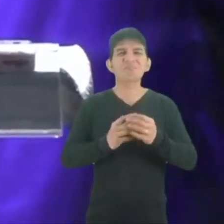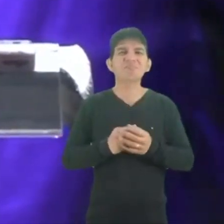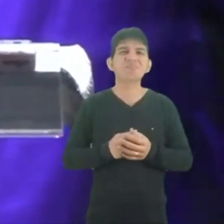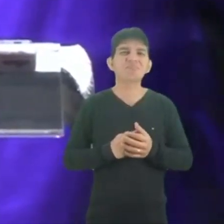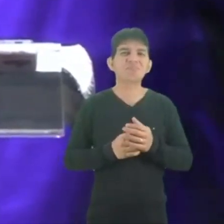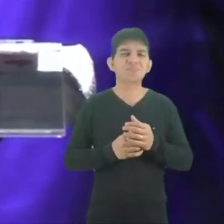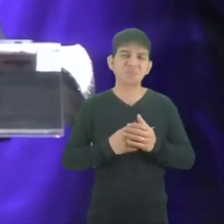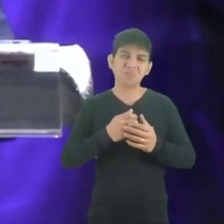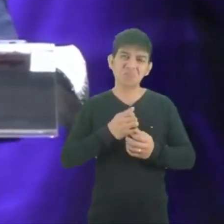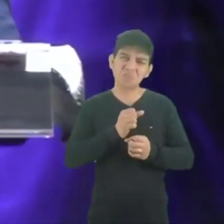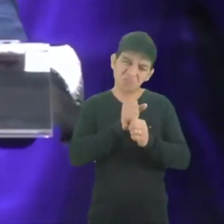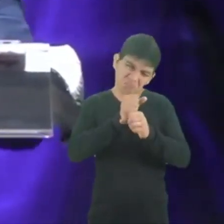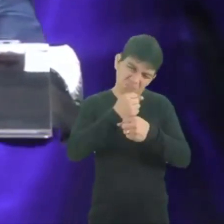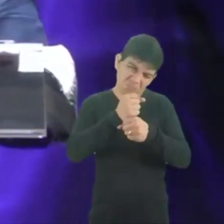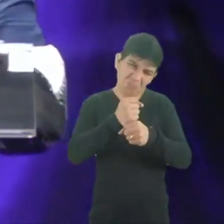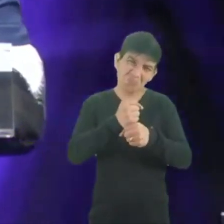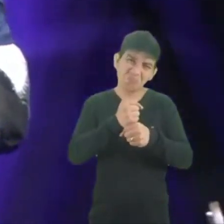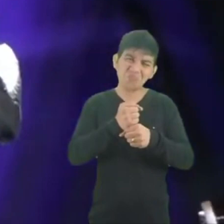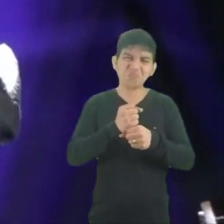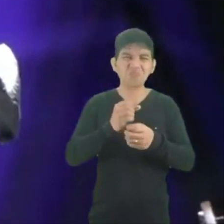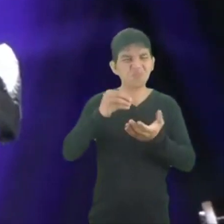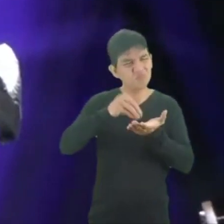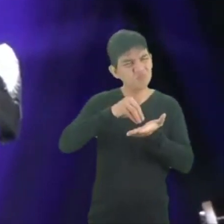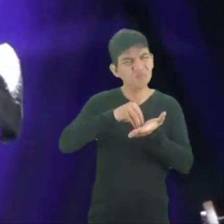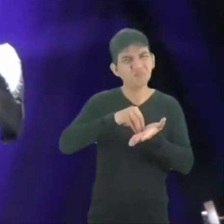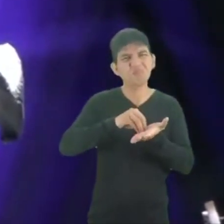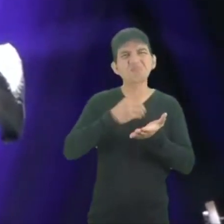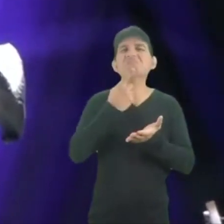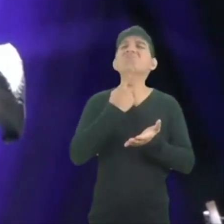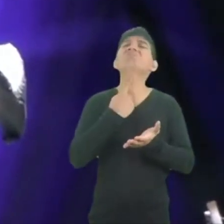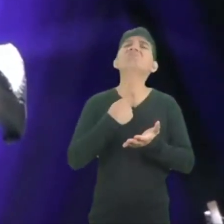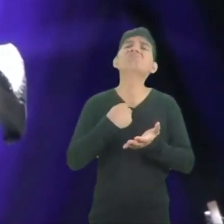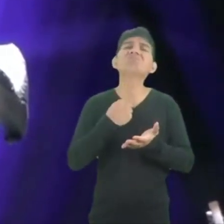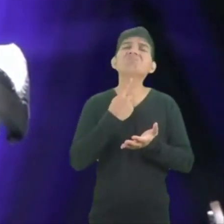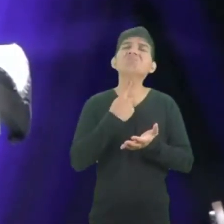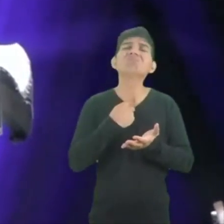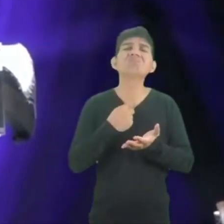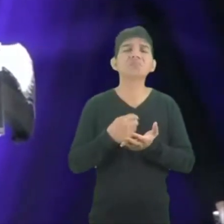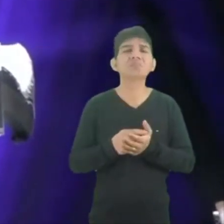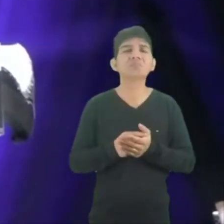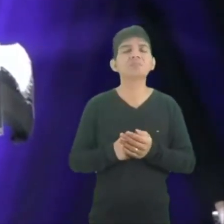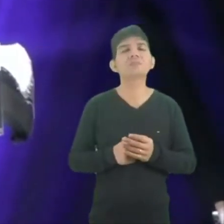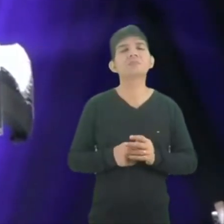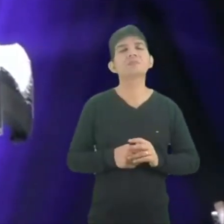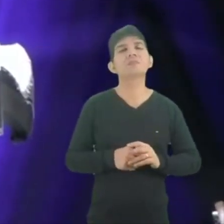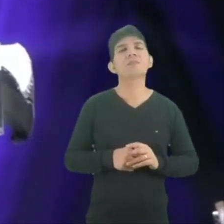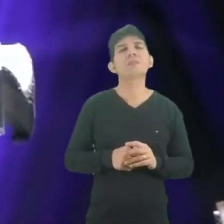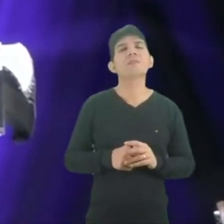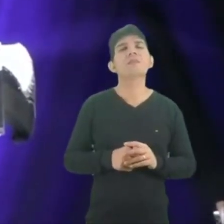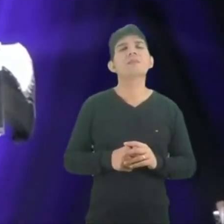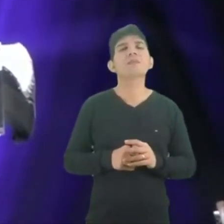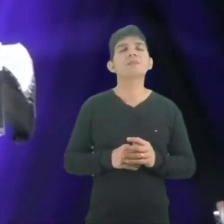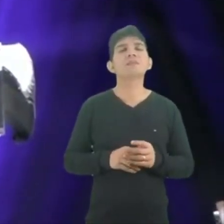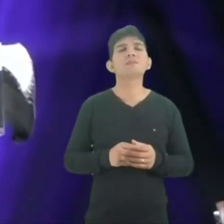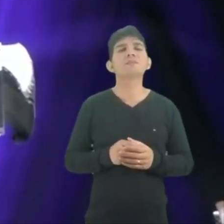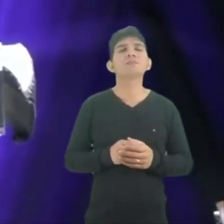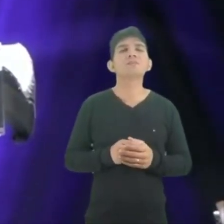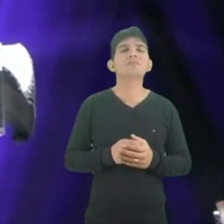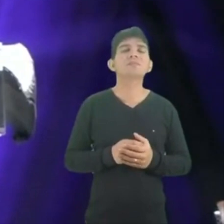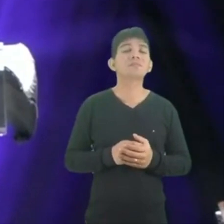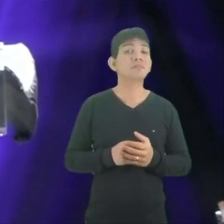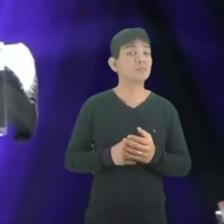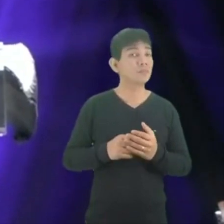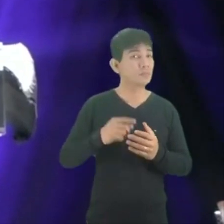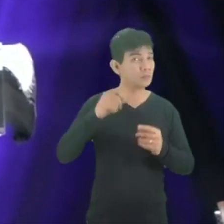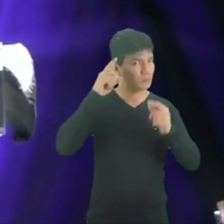houve fome, mais colheitas, e a partir disso, eles então começam a